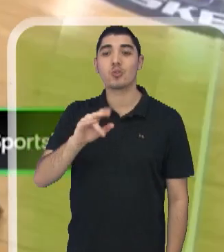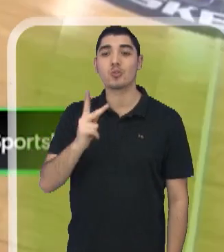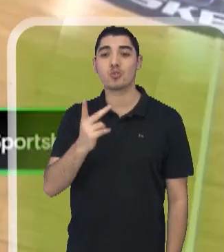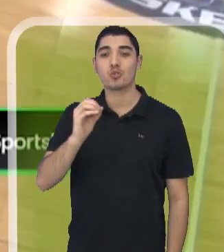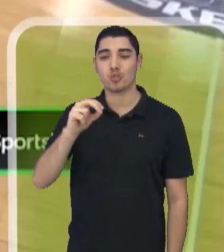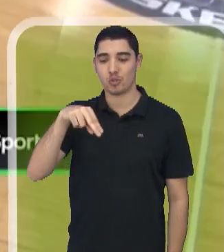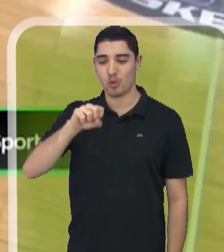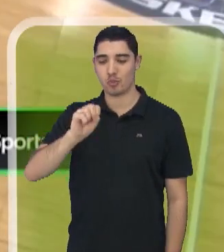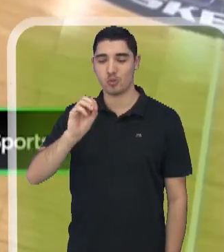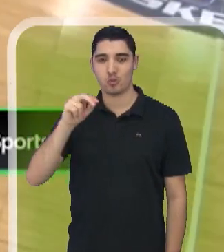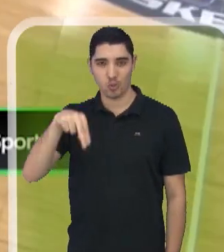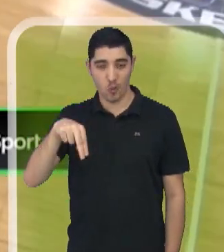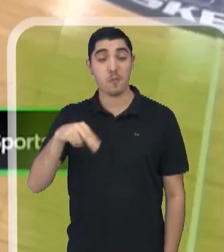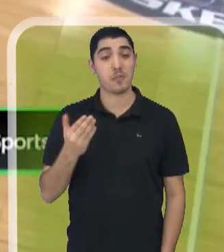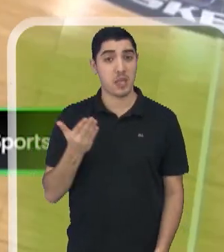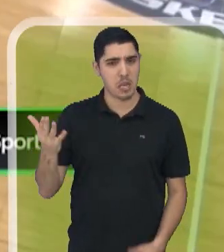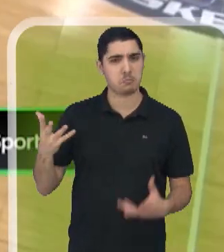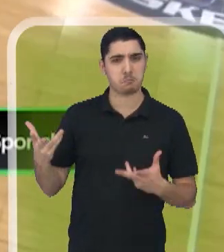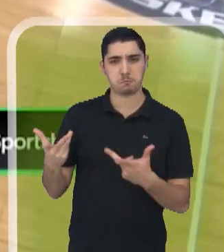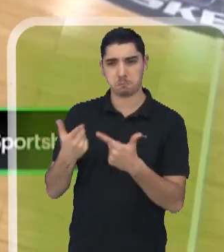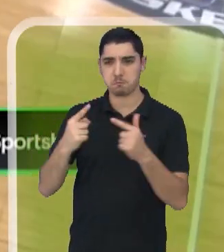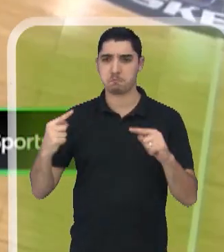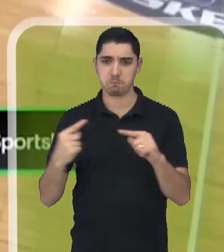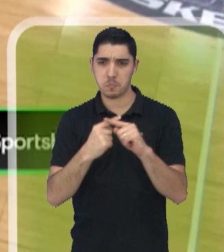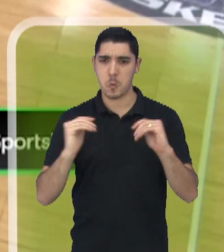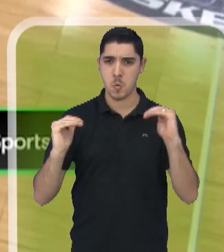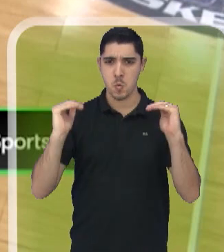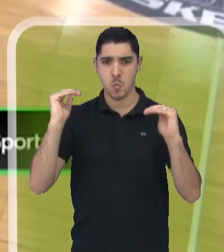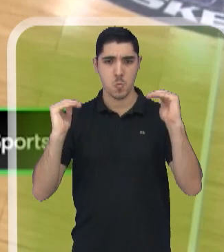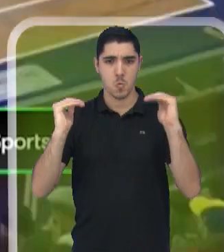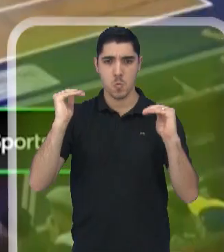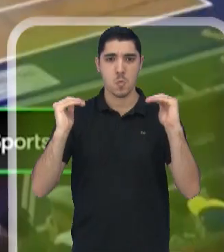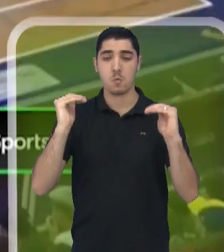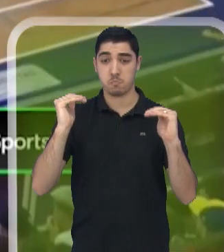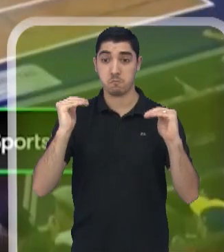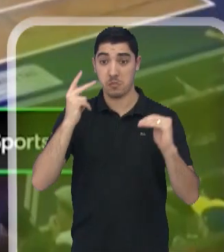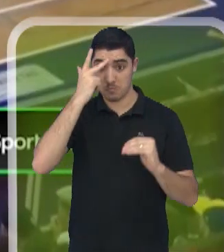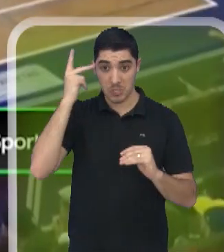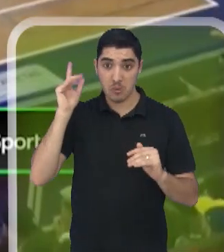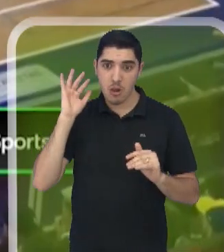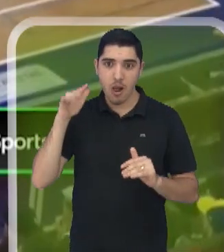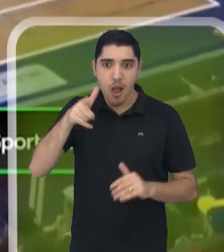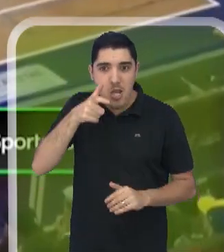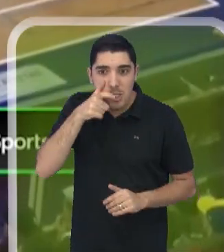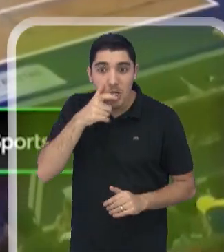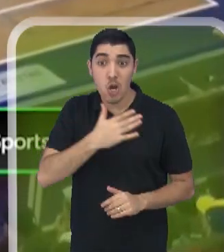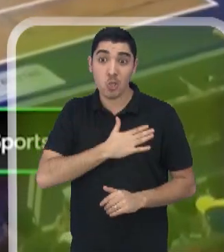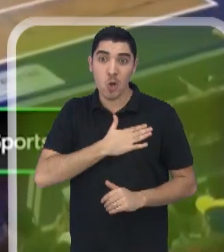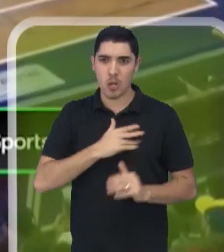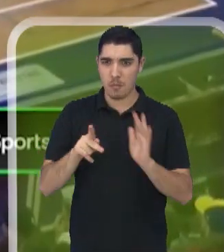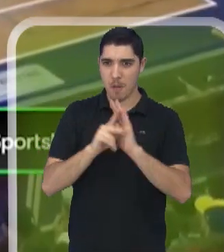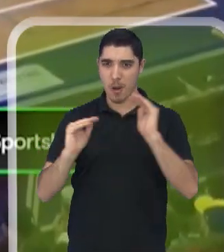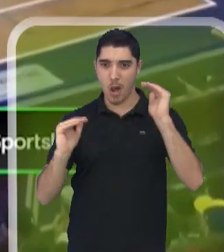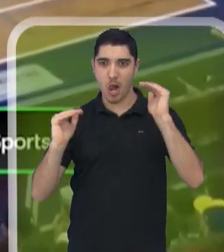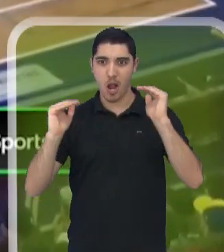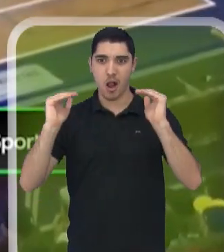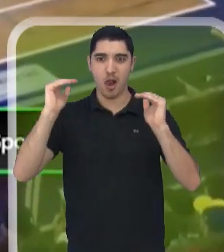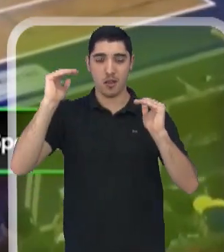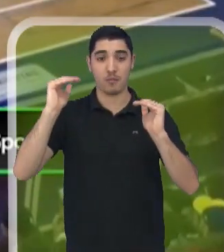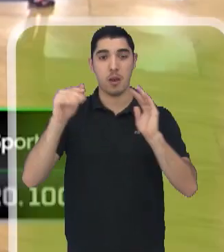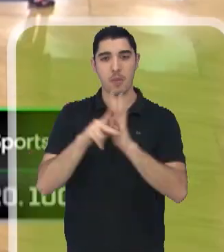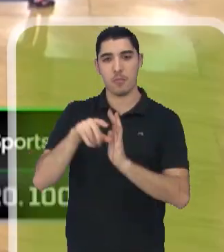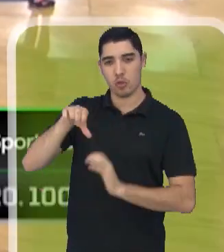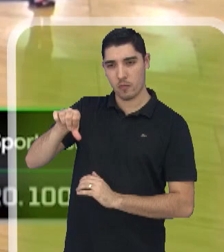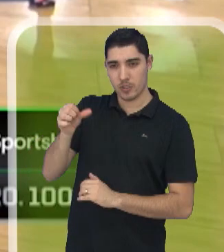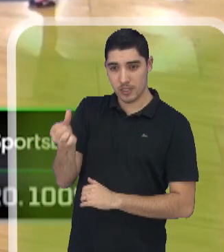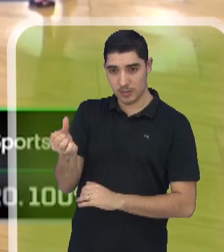também. Realmente um espetáculo de basquete, placar alto, né? O pessoal que vai acompanhar basquete gosta desses placares altos, 96 para o Minas, 89